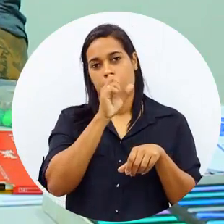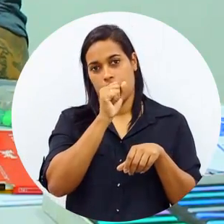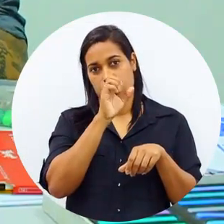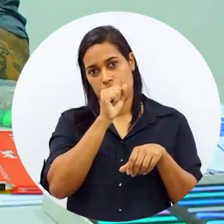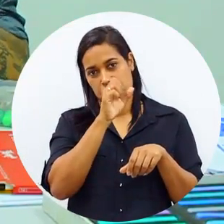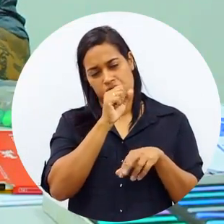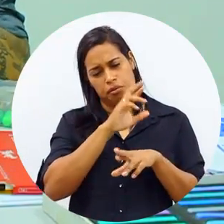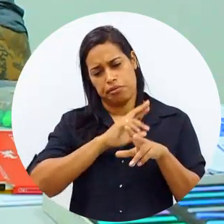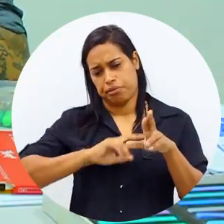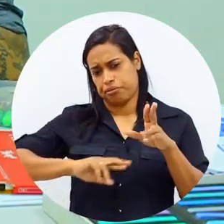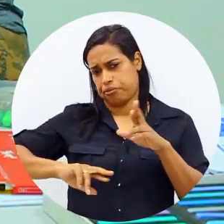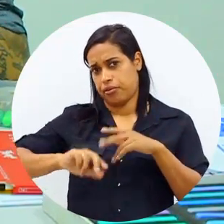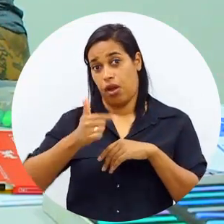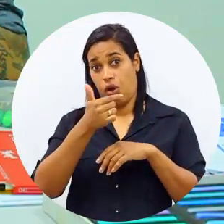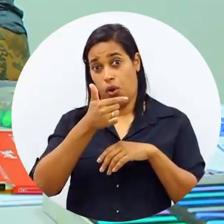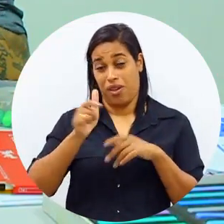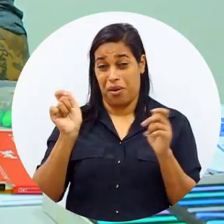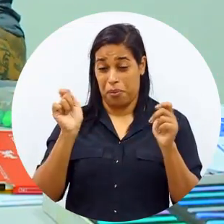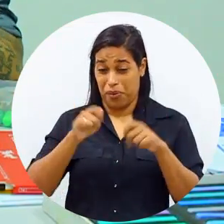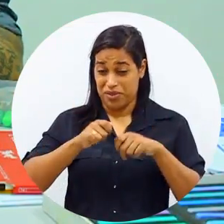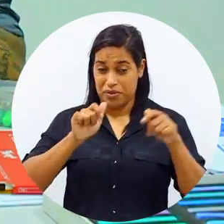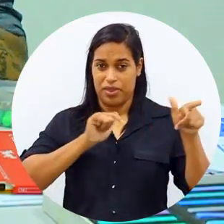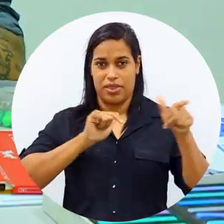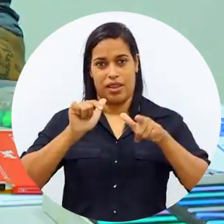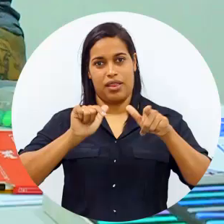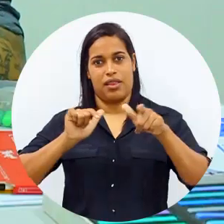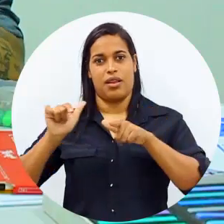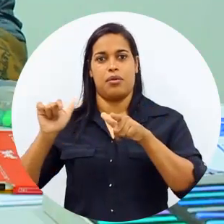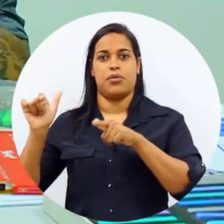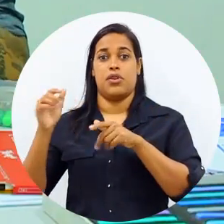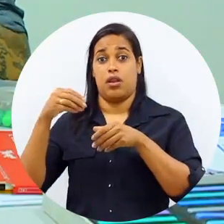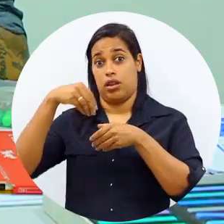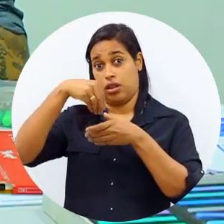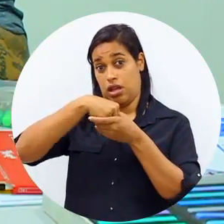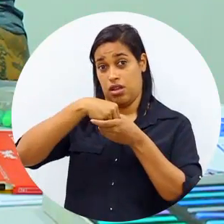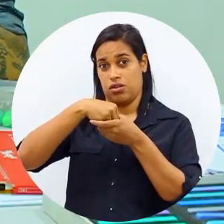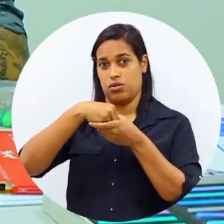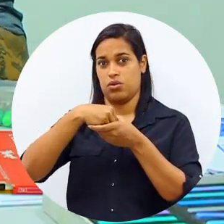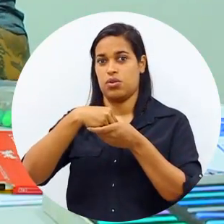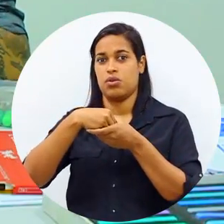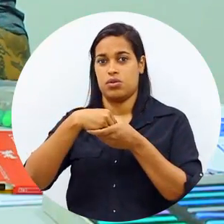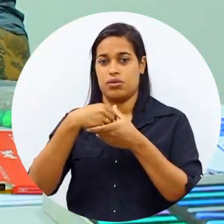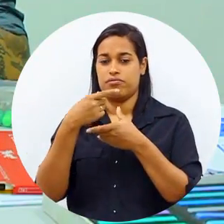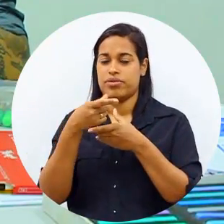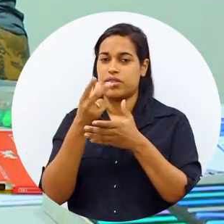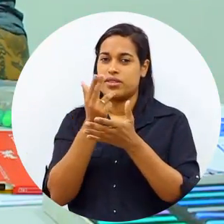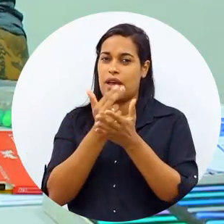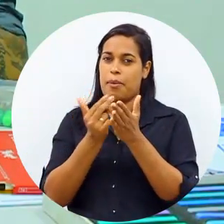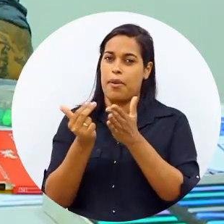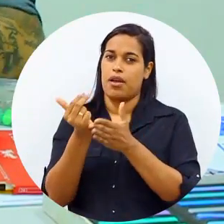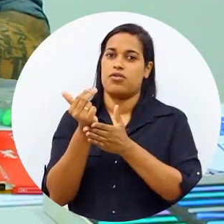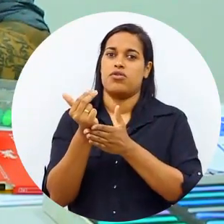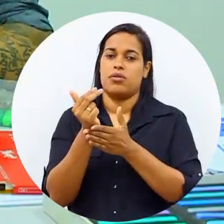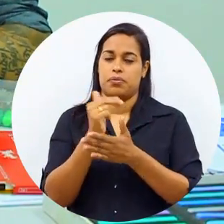enfim. É outra possibilidade de trabalhar contraste dentro da composição de